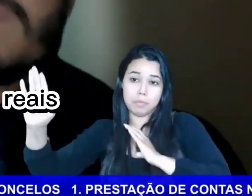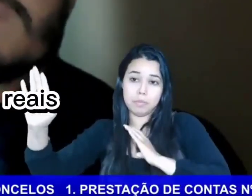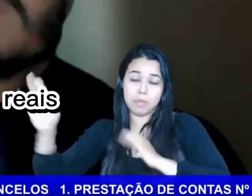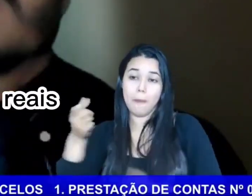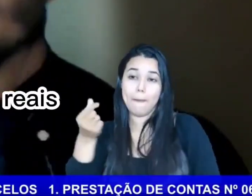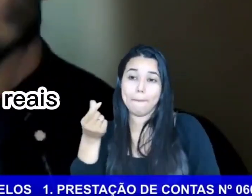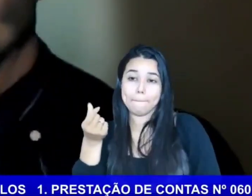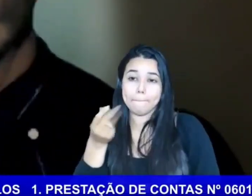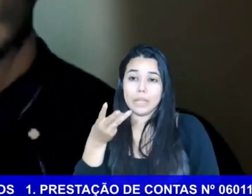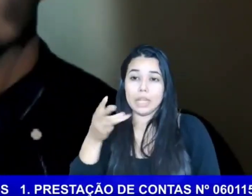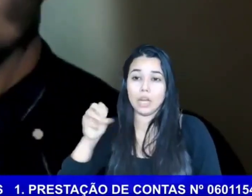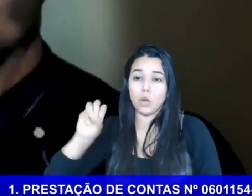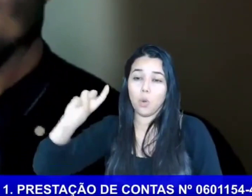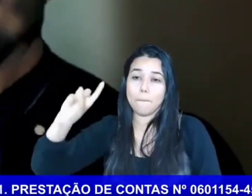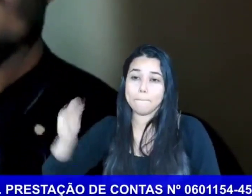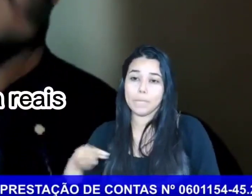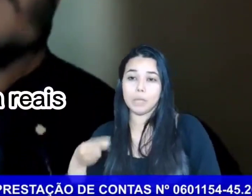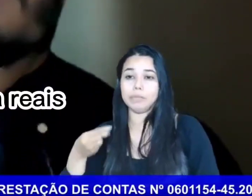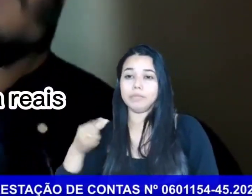de R$